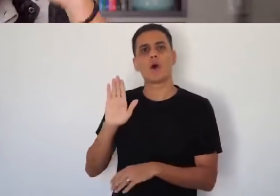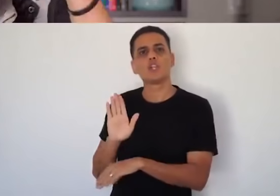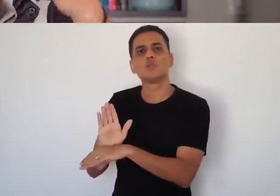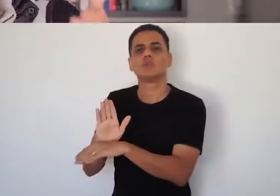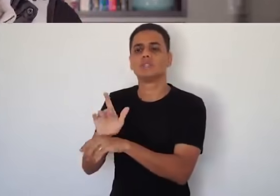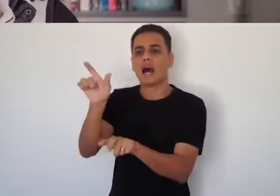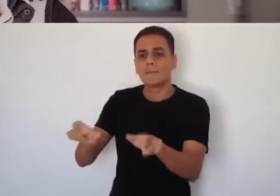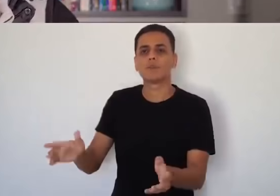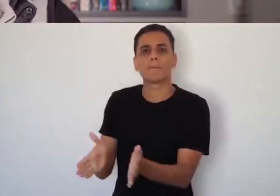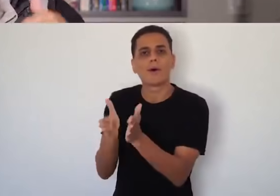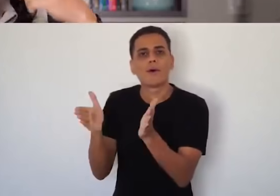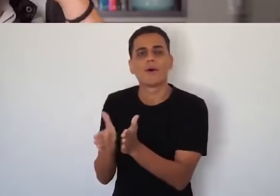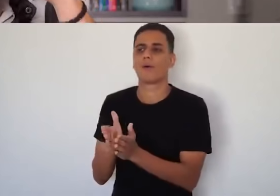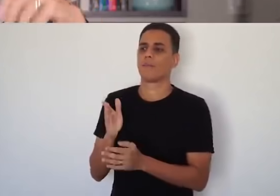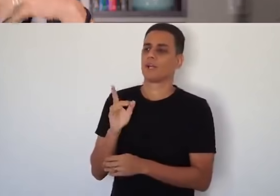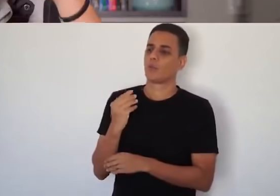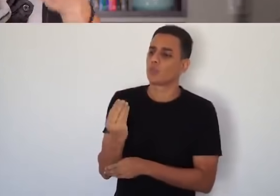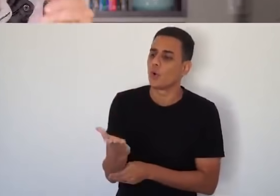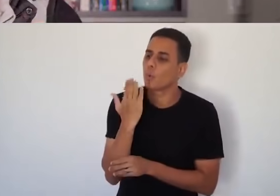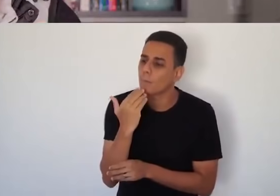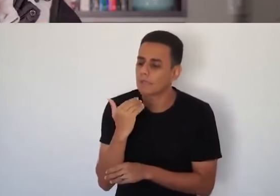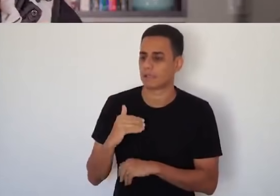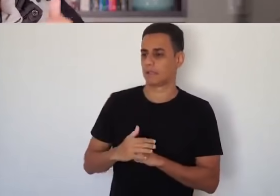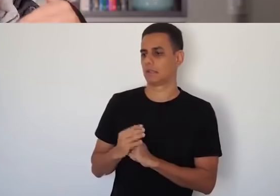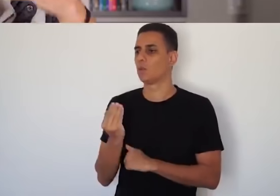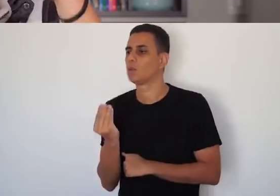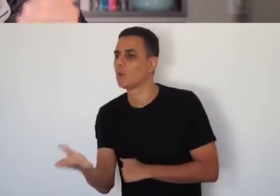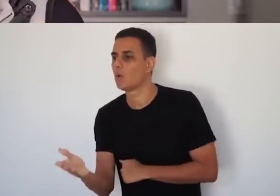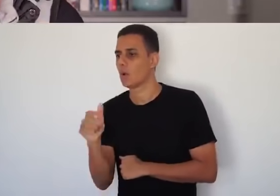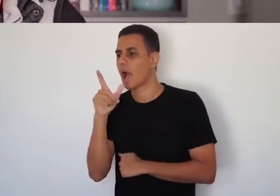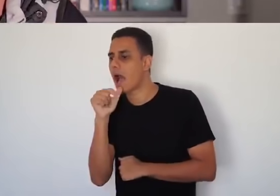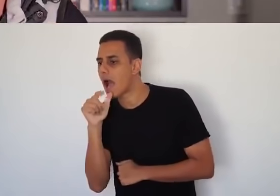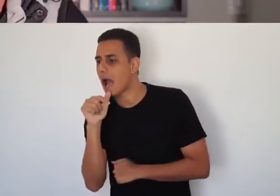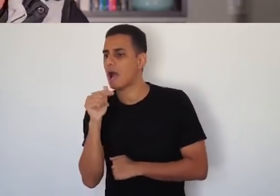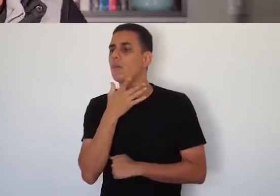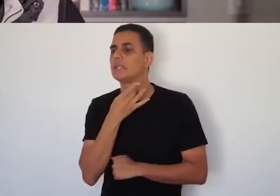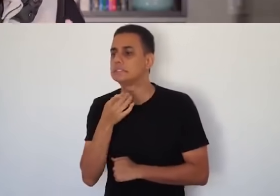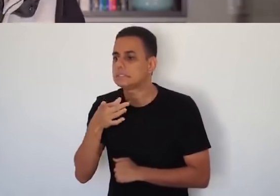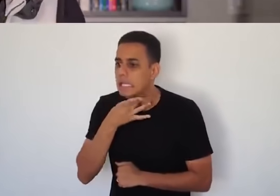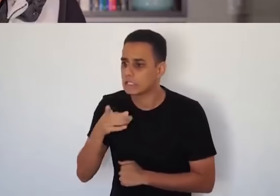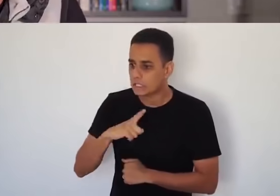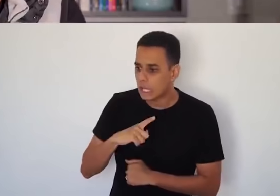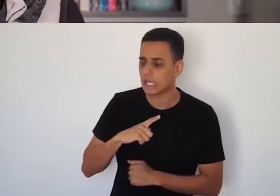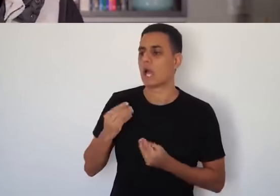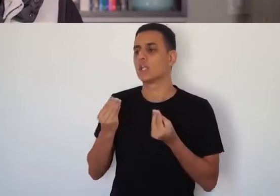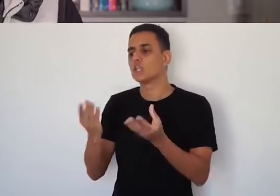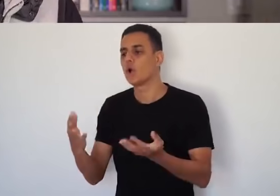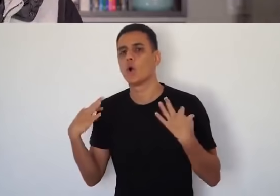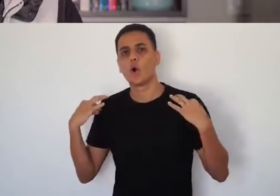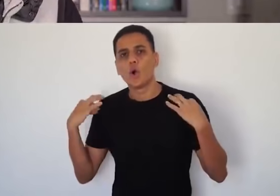sobre acolher o estrangeiro, sobre visitar, sobre vestir o nu, sobre visitar os que estão presos. Quer dizer, tudo isso está lá